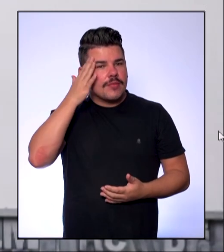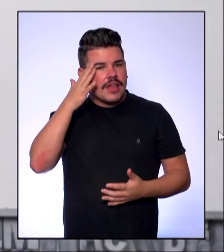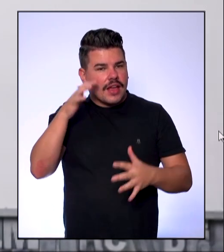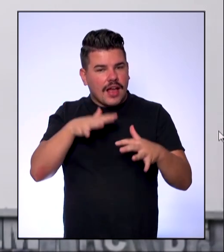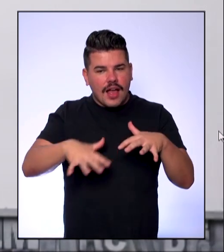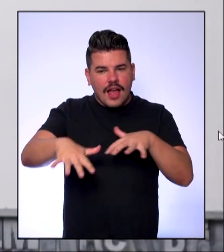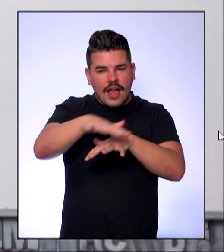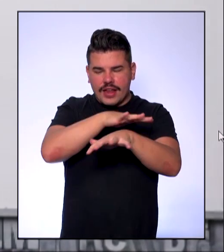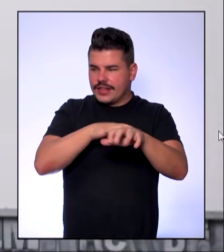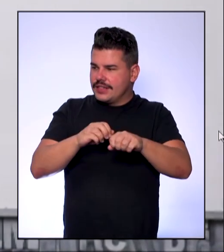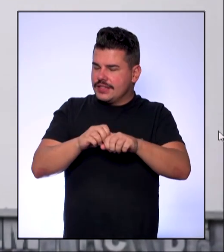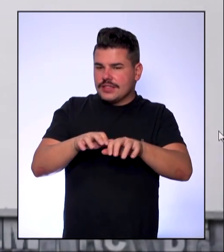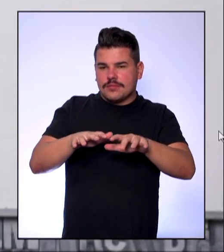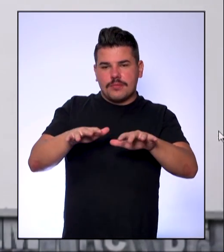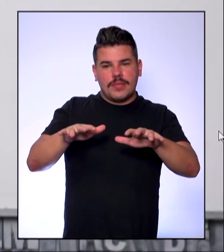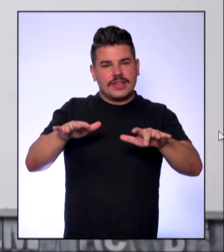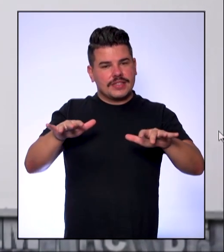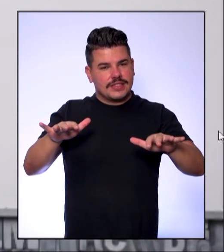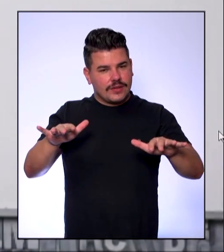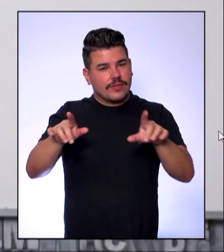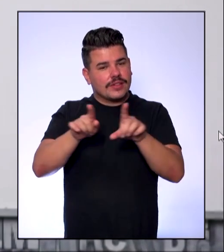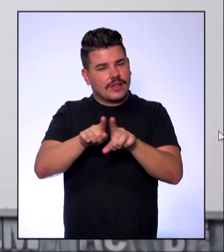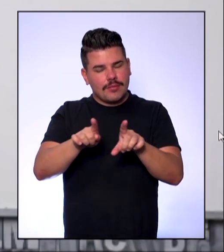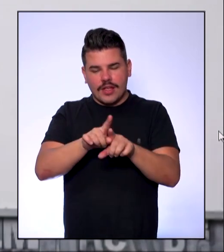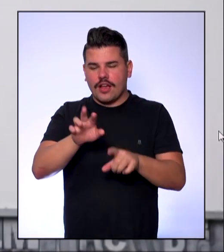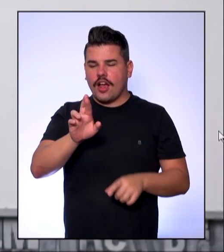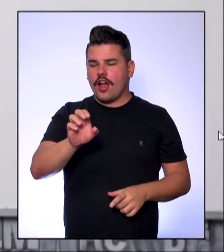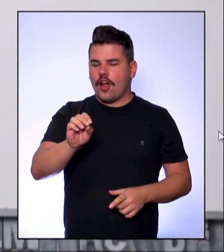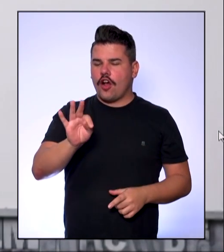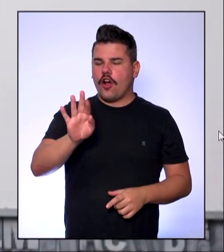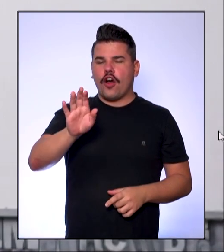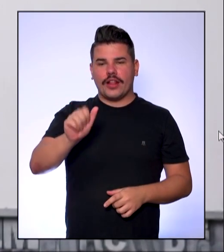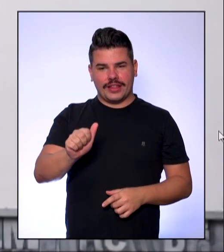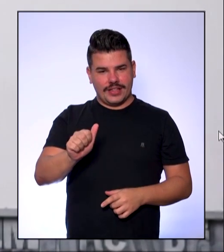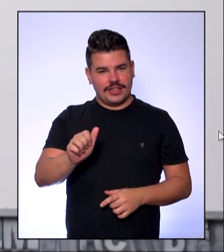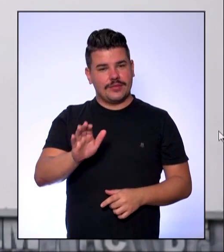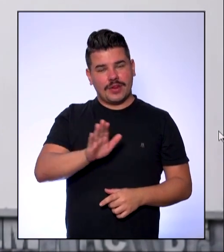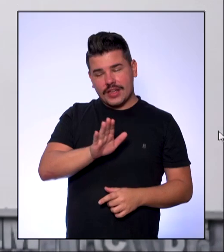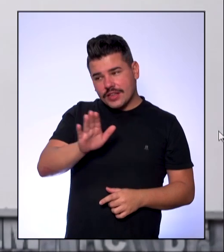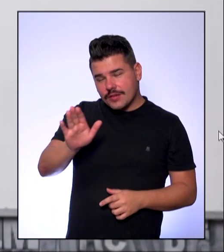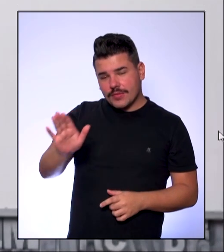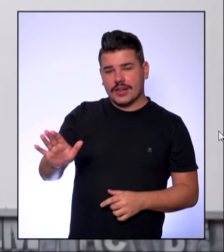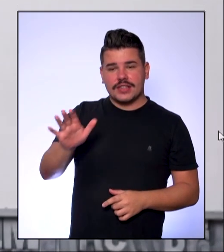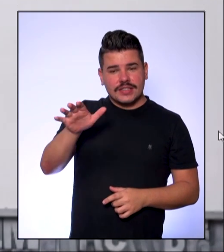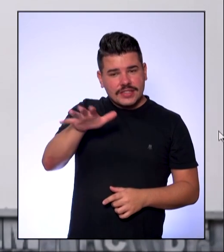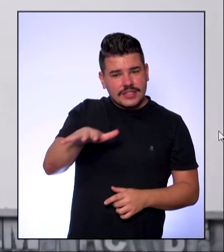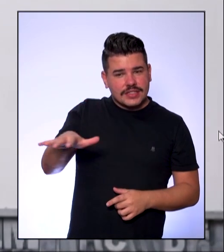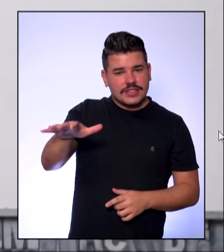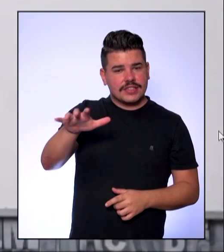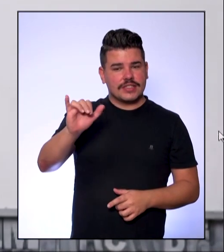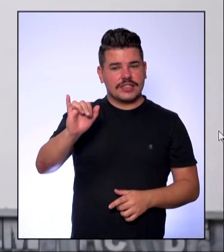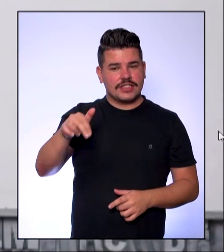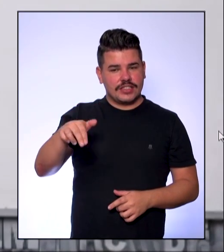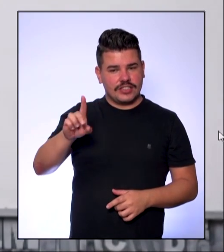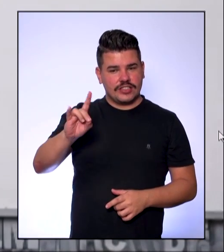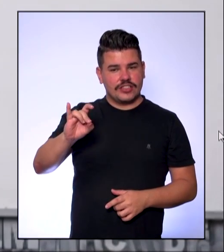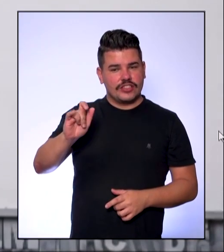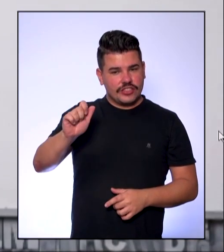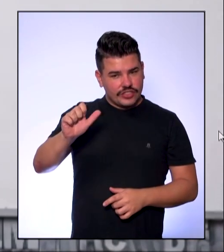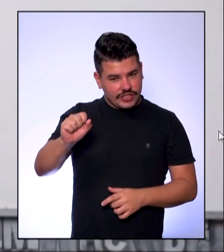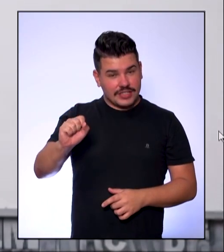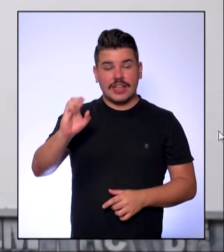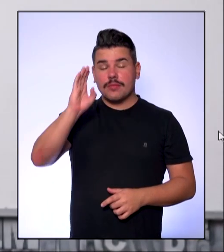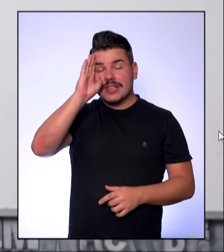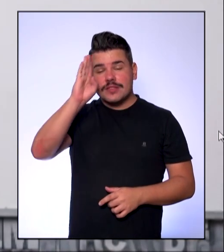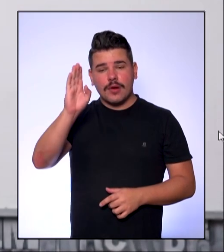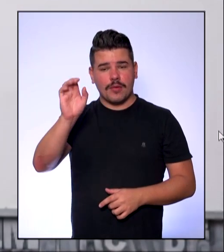território e uma rota também para as Índias, Tá? Lembrando que a Rota das Índias era fundamental para a